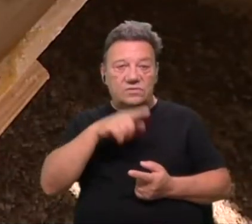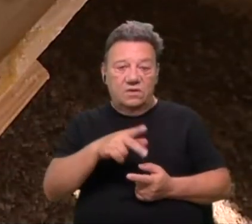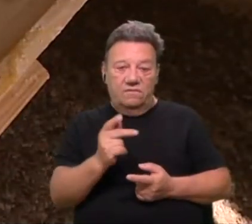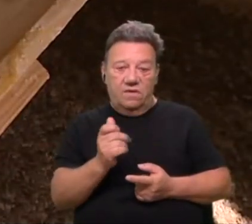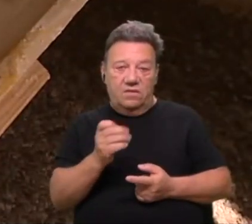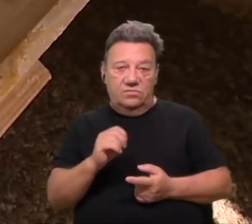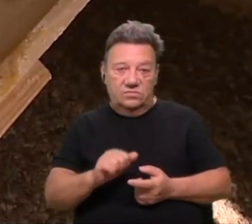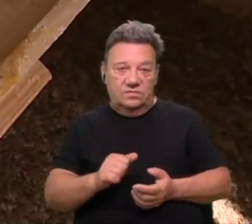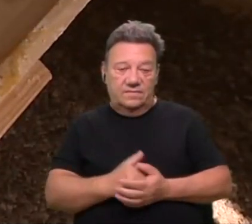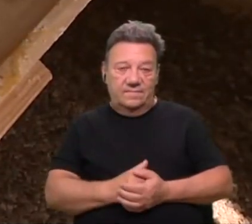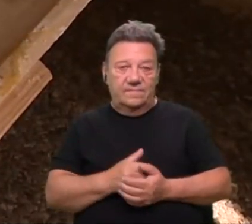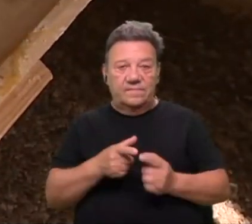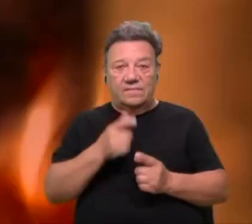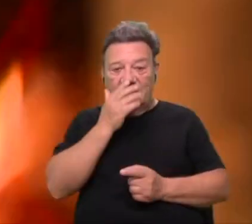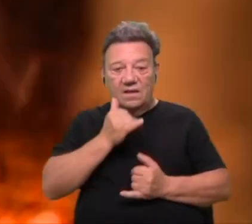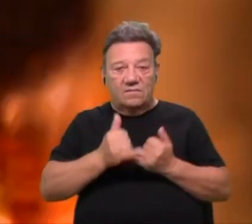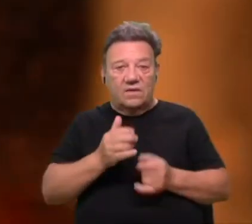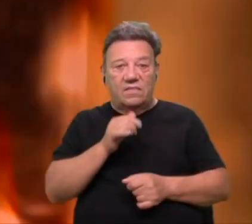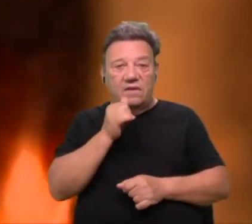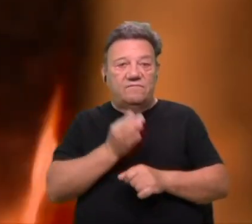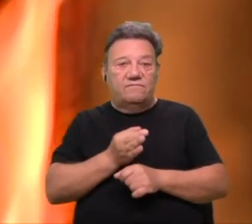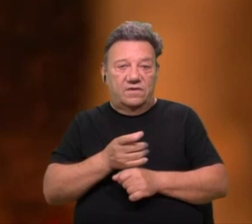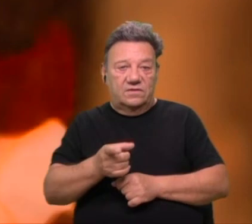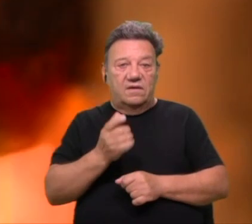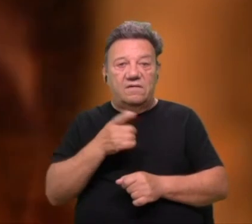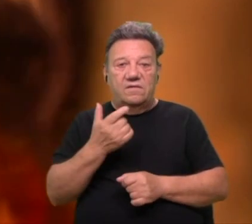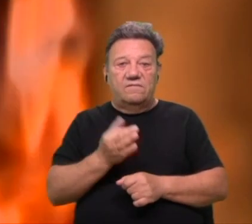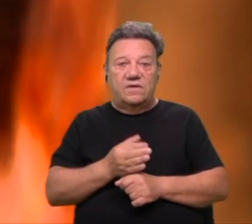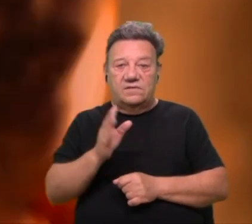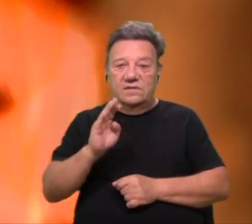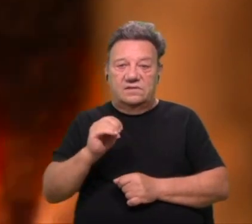vários festas santinácio